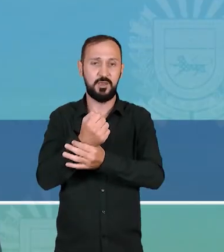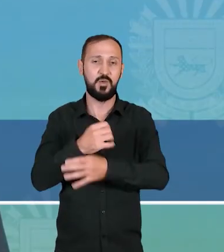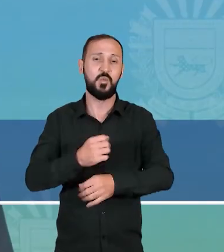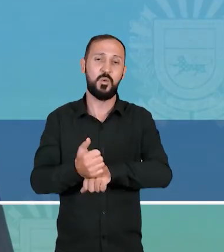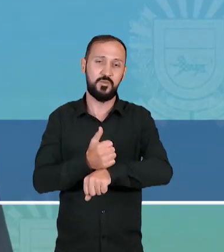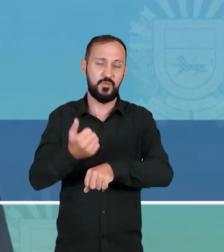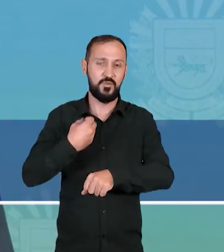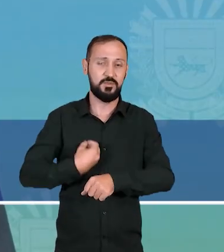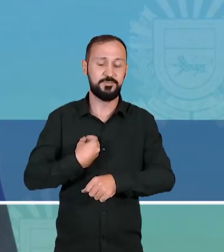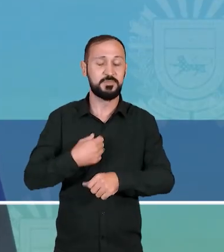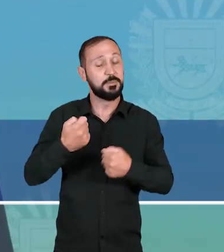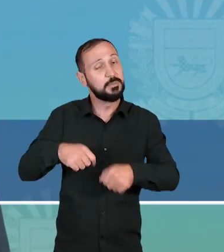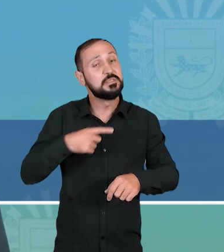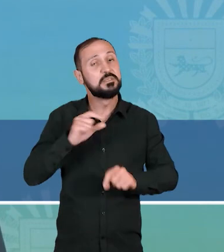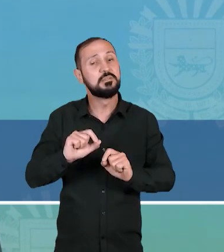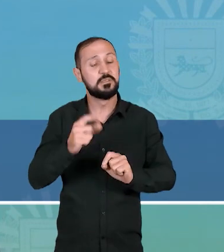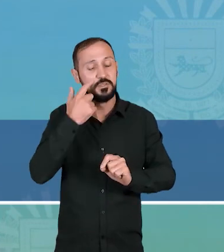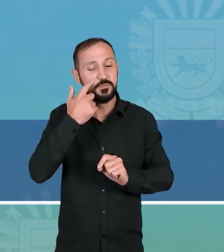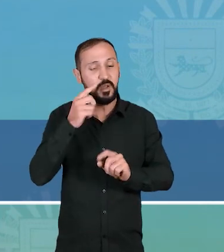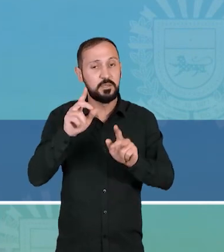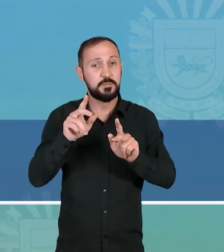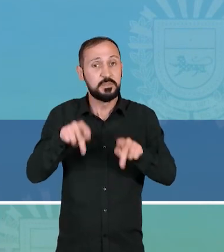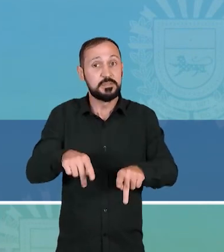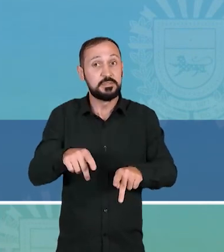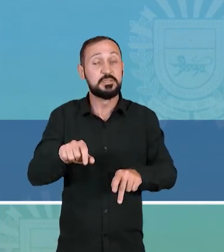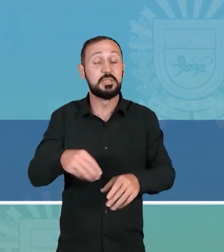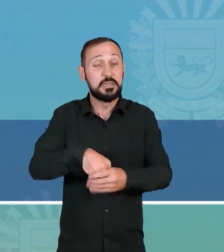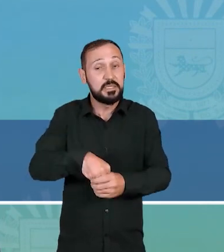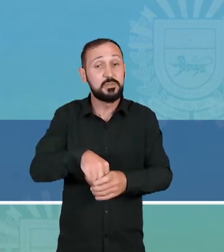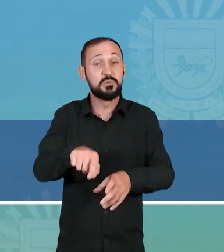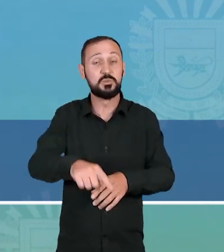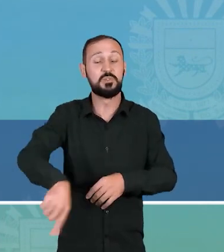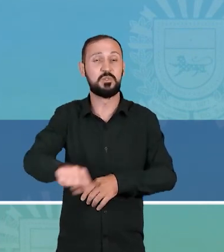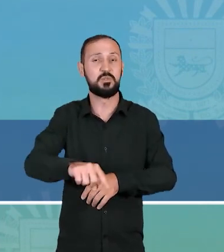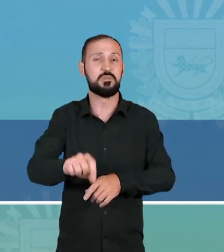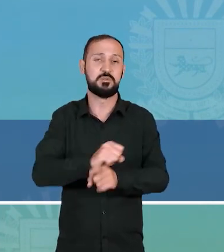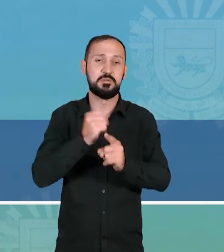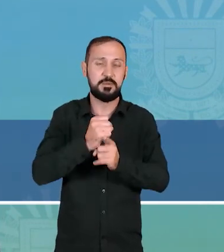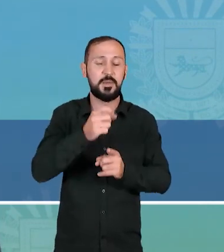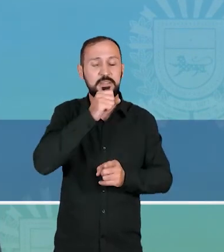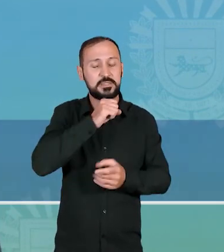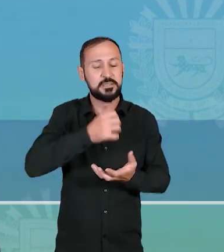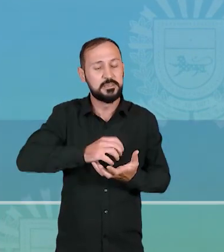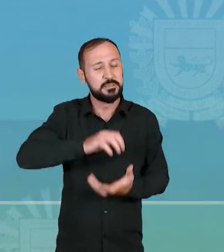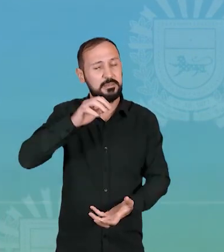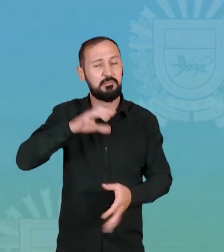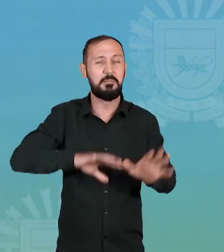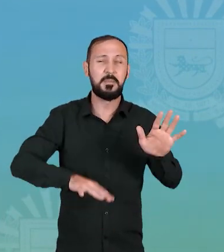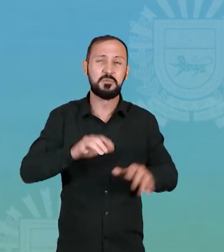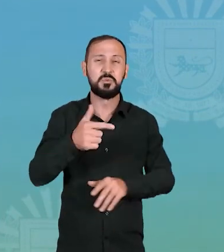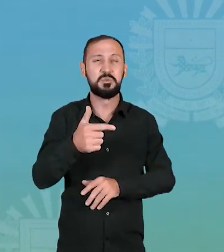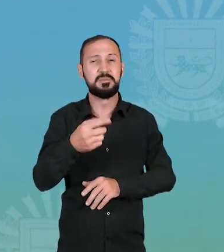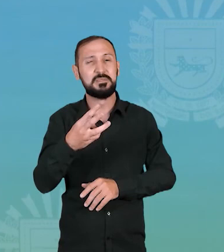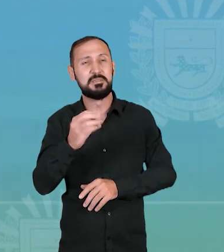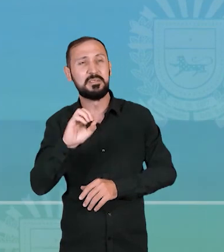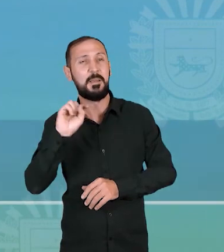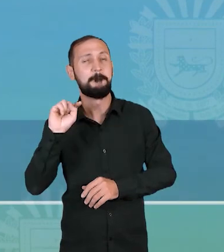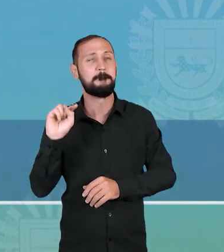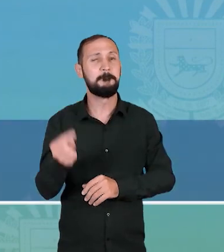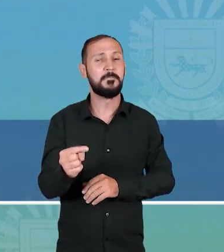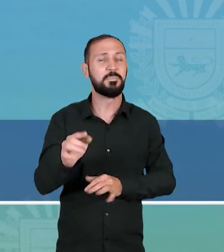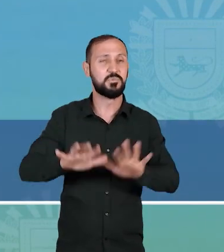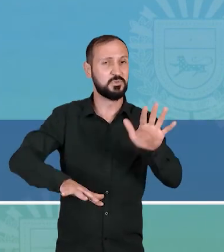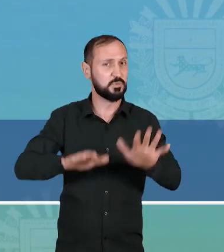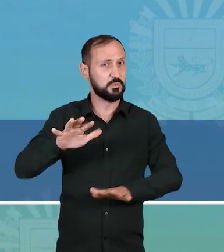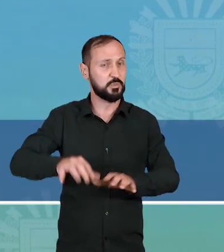teremos cada vez mais idosos na nossa sociedade. Hoje temos cerca de 230